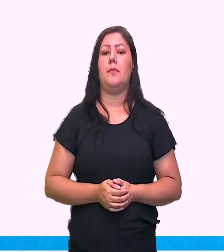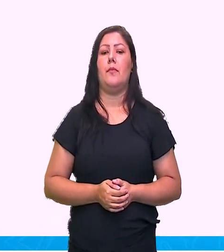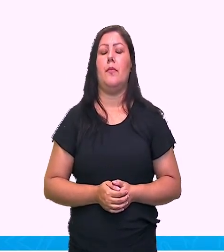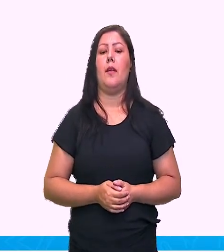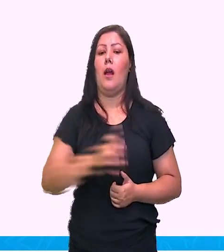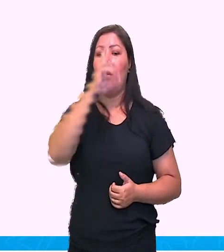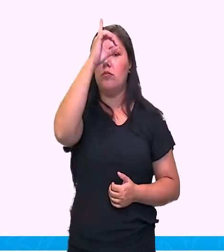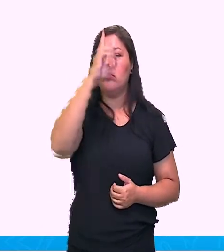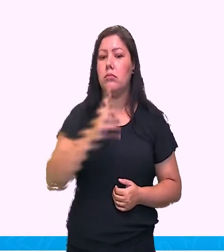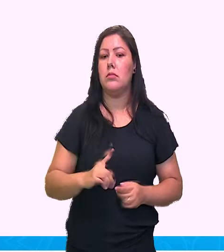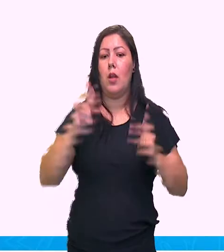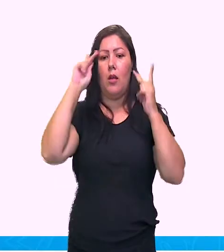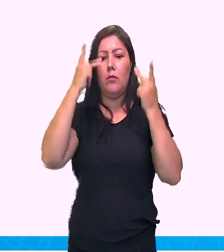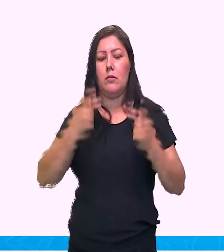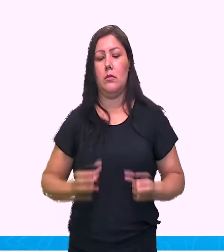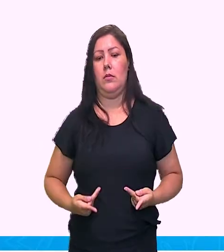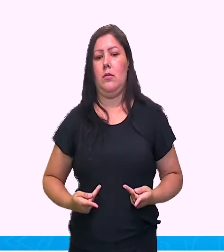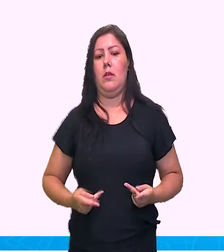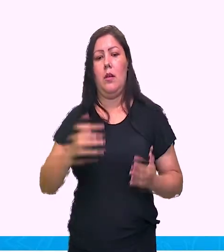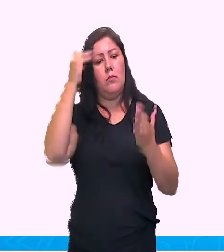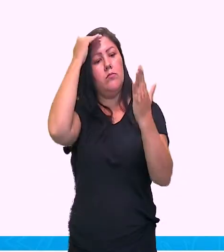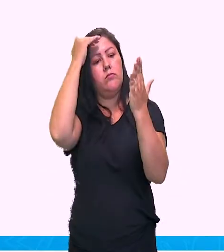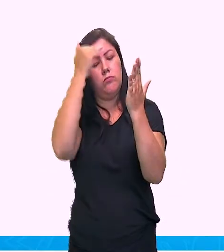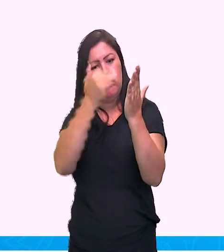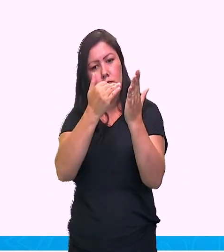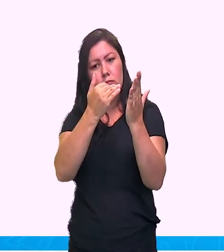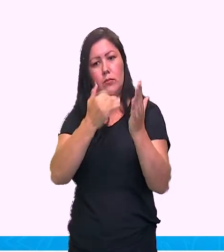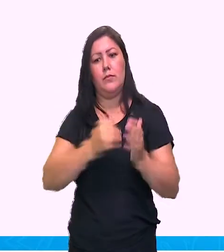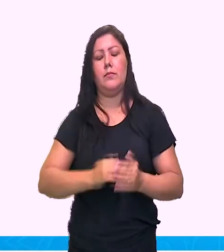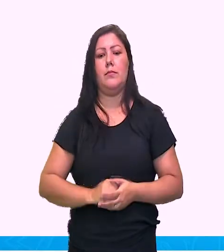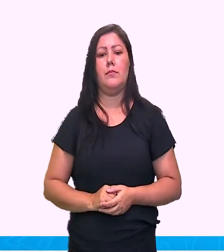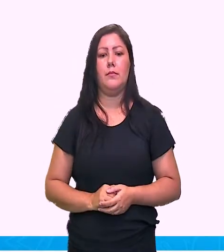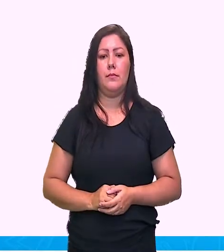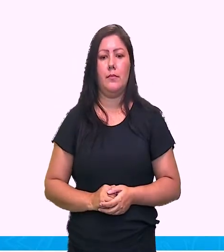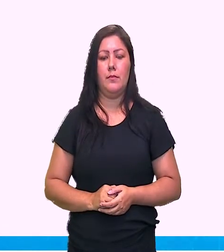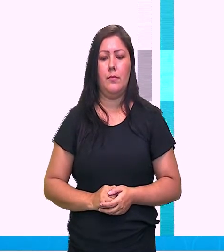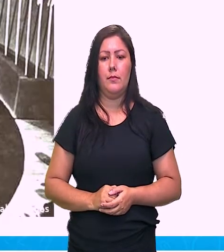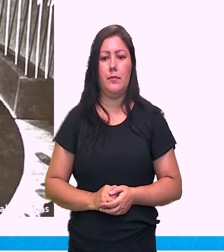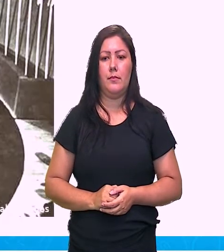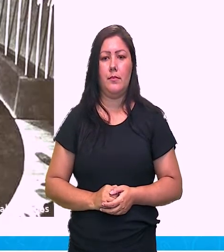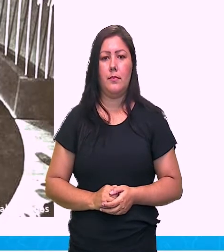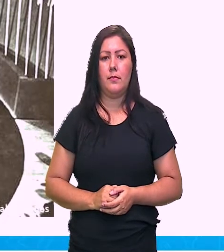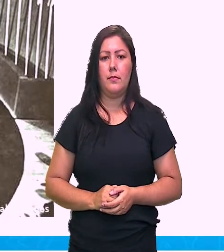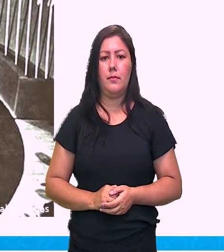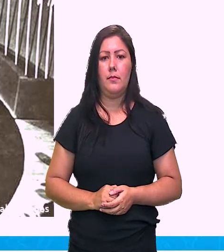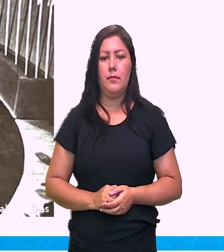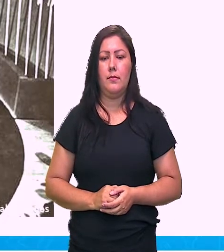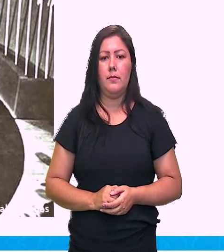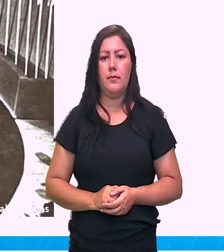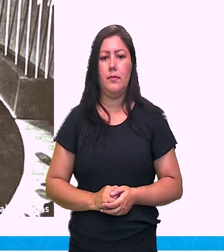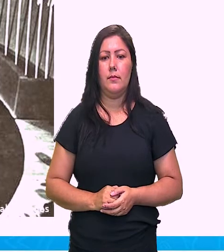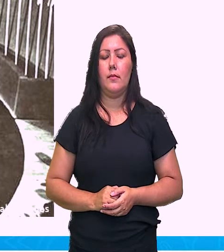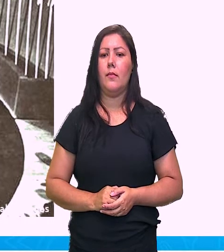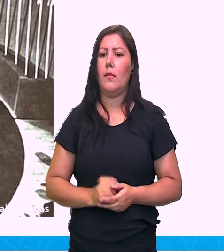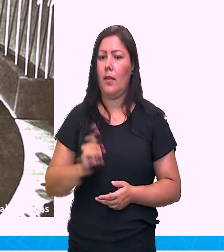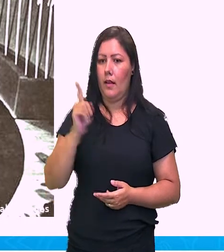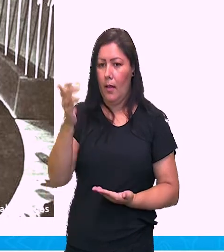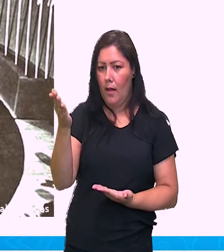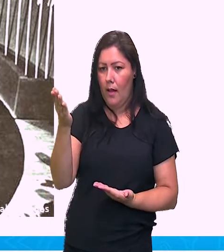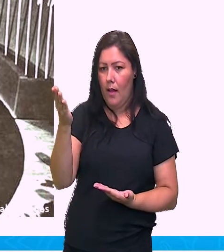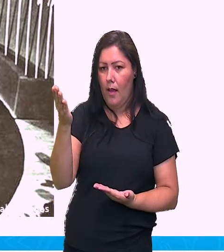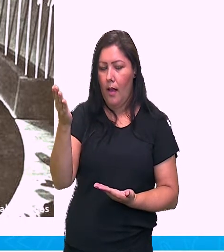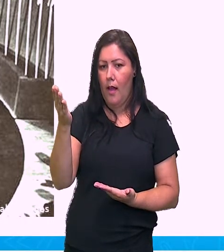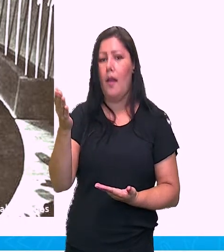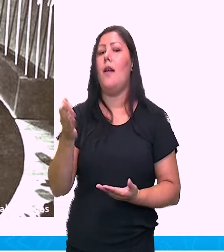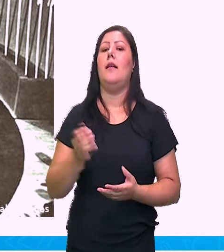Respeito aos direitos humanos. Aqui nós temos